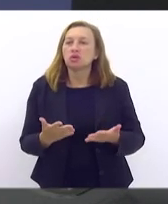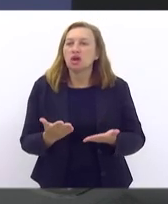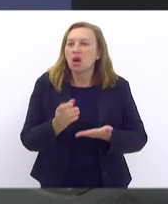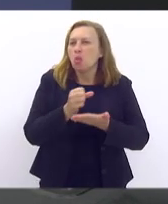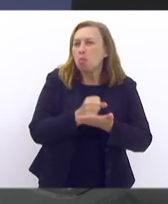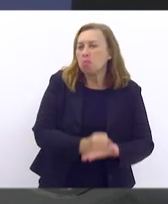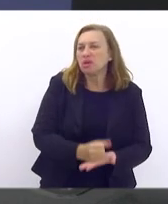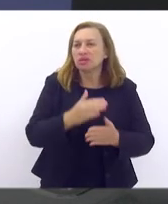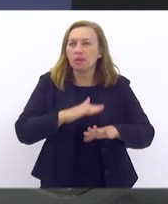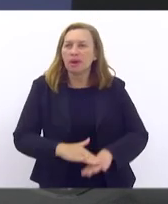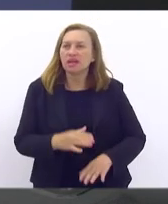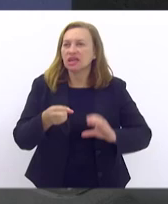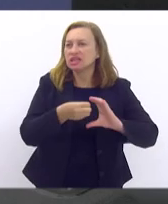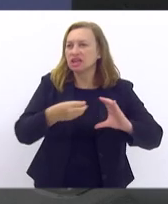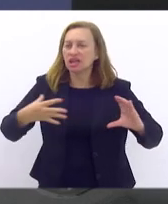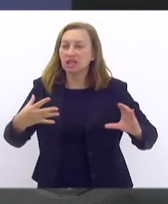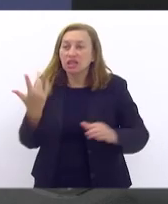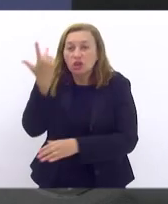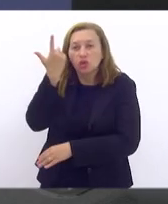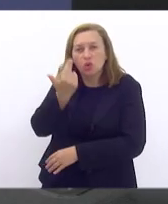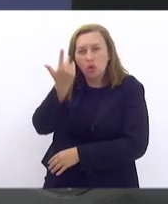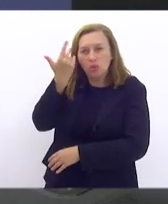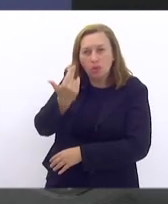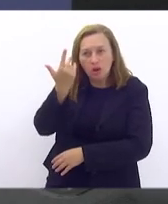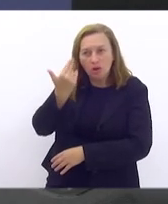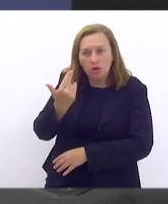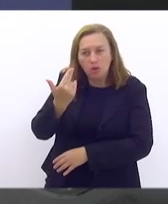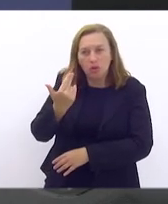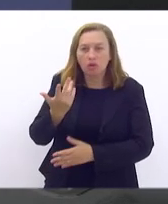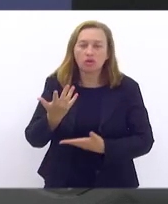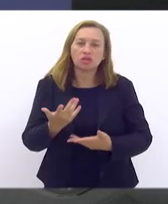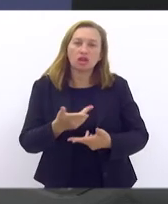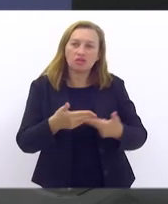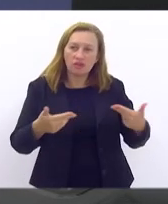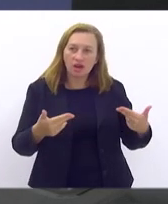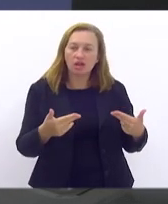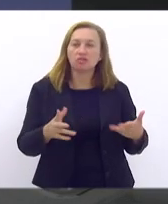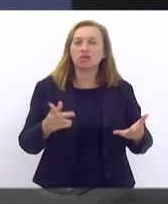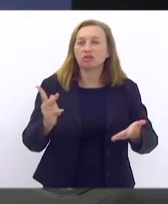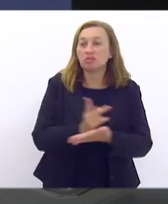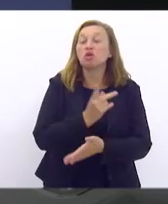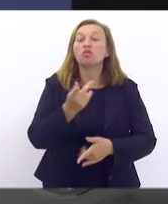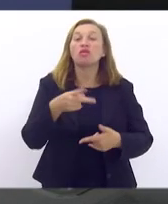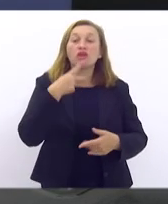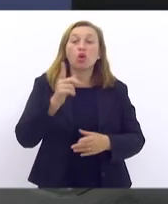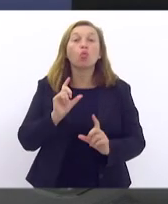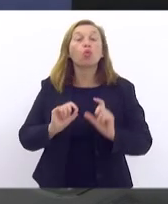peso àquelas características que são comuns a muitos indivíduos. O que eu quero dizer com isso?